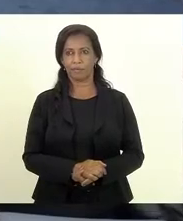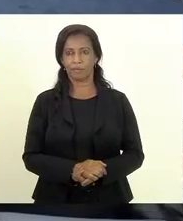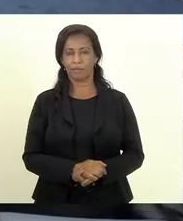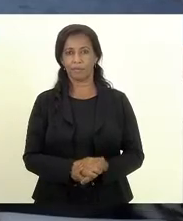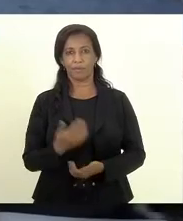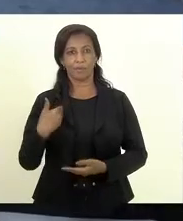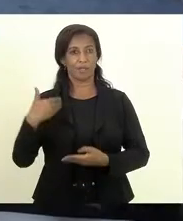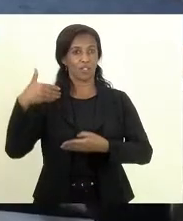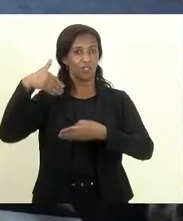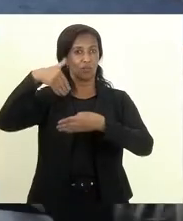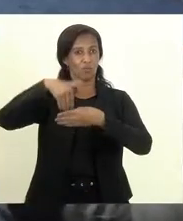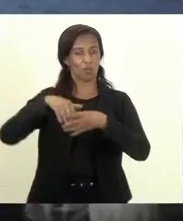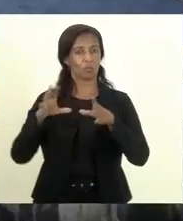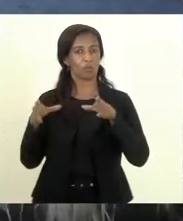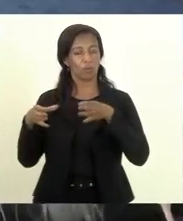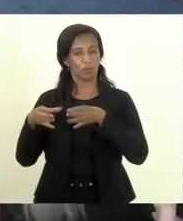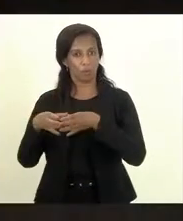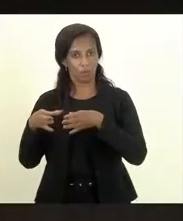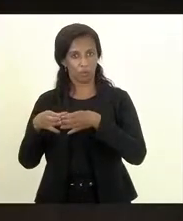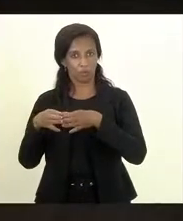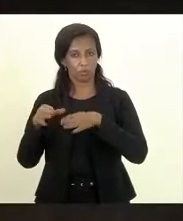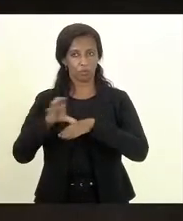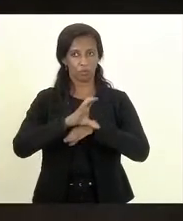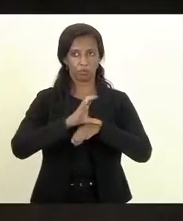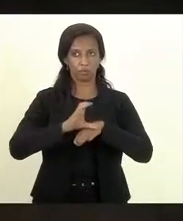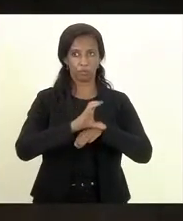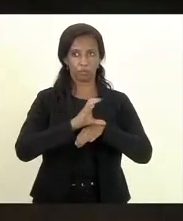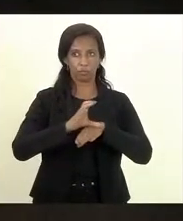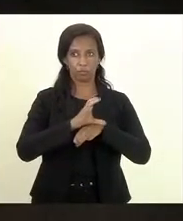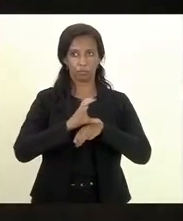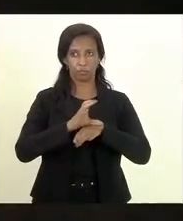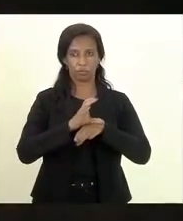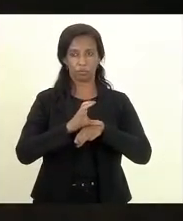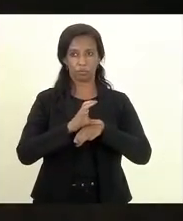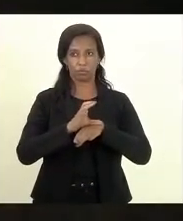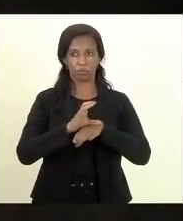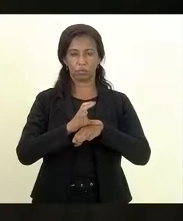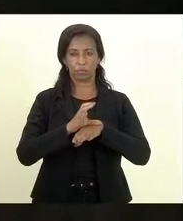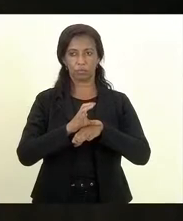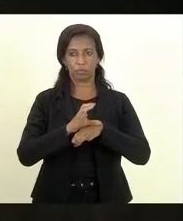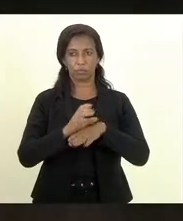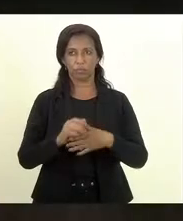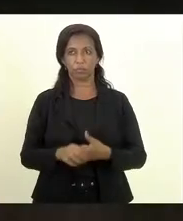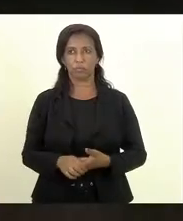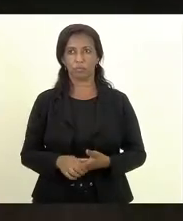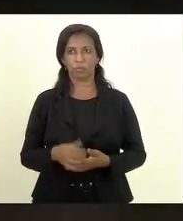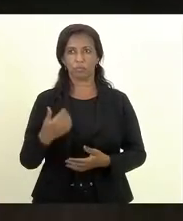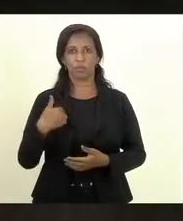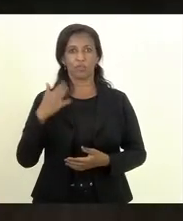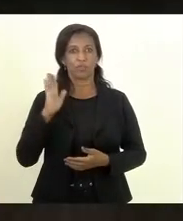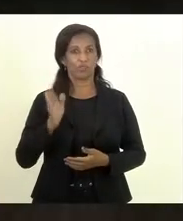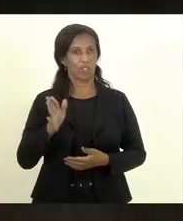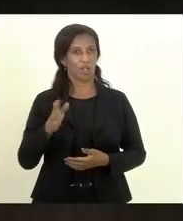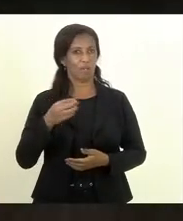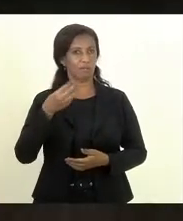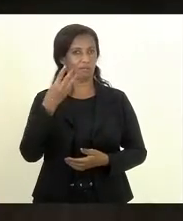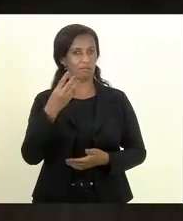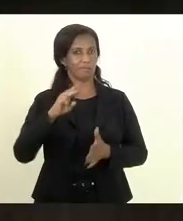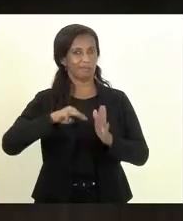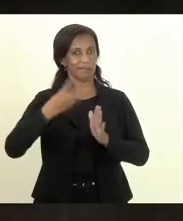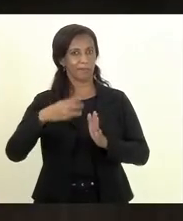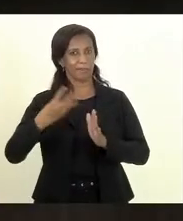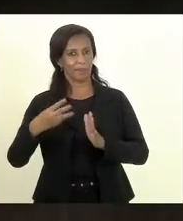Eu voto com a Comissão de Constituição. Com o relator da CCJ. Eu já fui 3 vezes prefeito